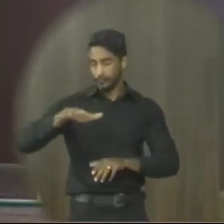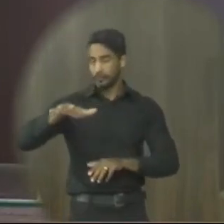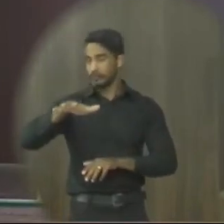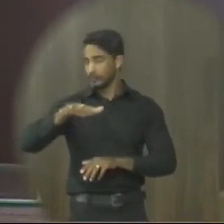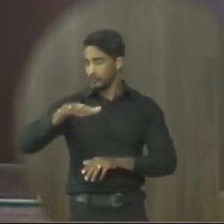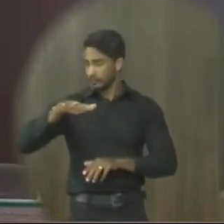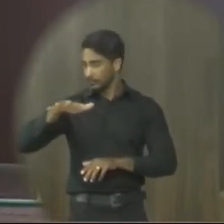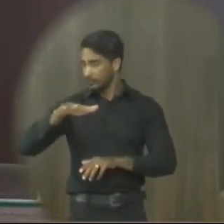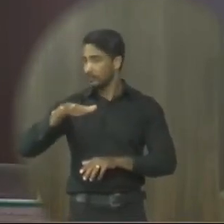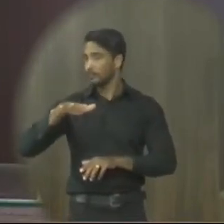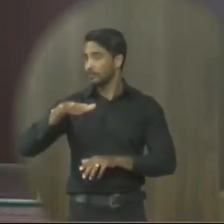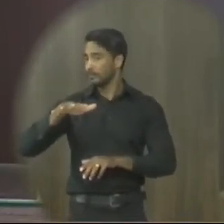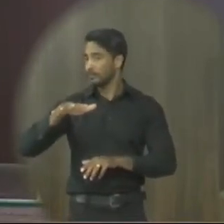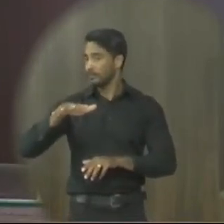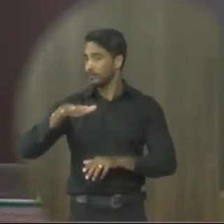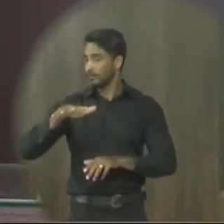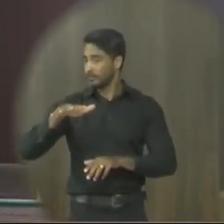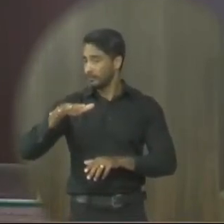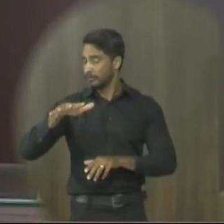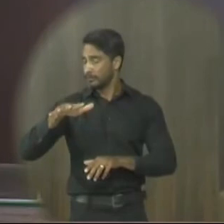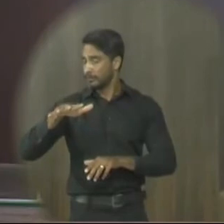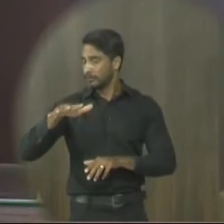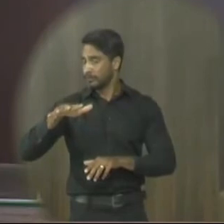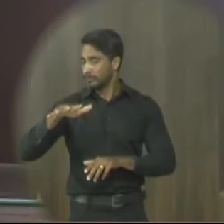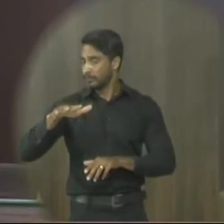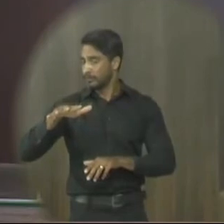A área fica-se